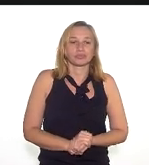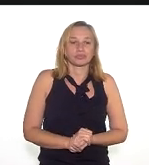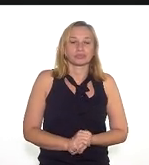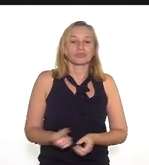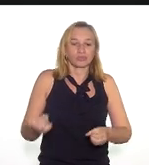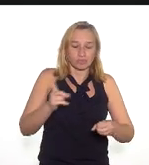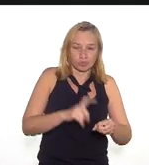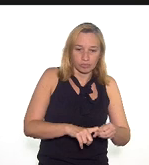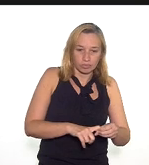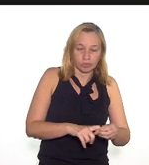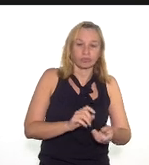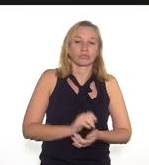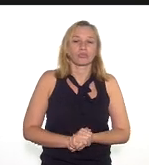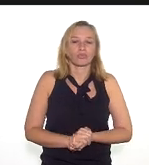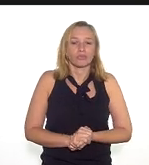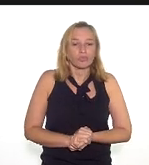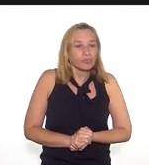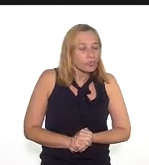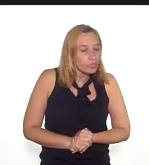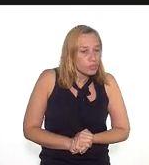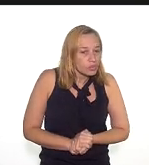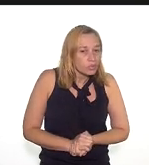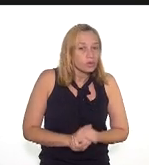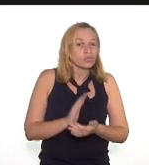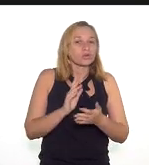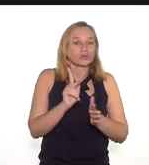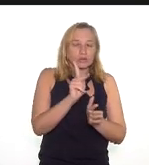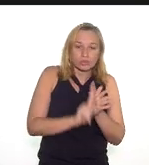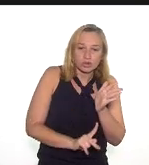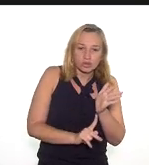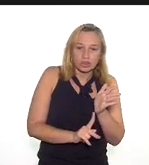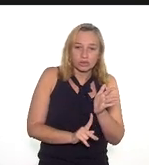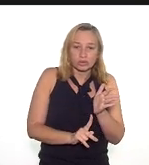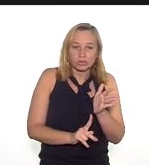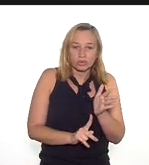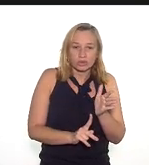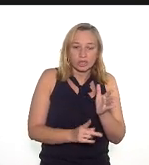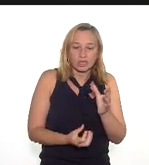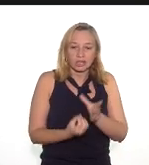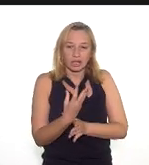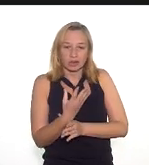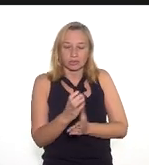permitiam saber sequer os projetos onde eram aplicados os recursos.